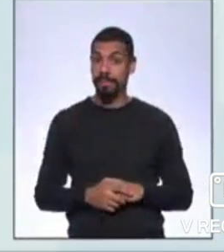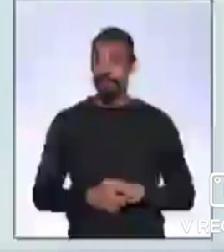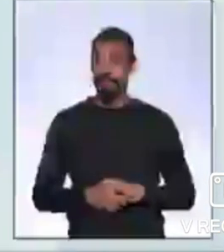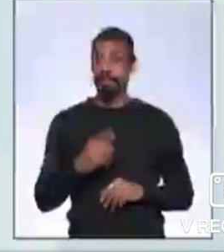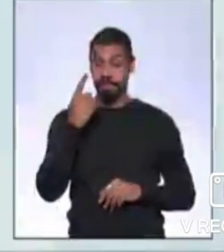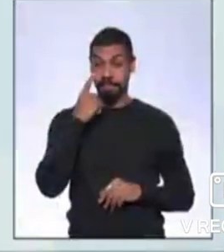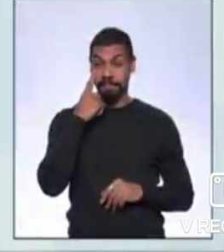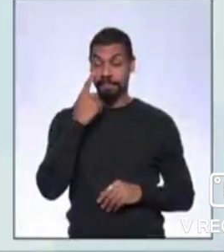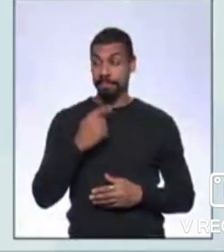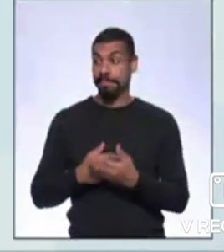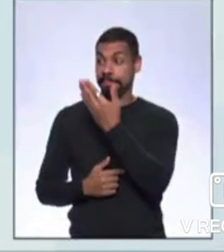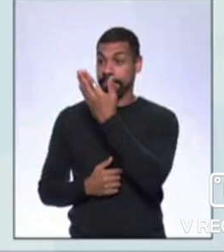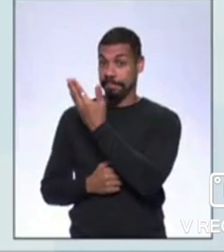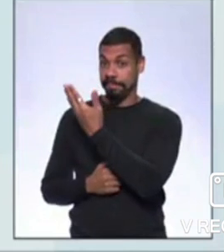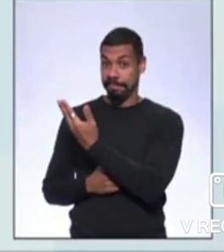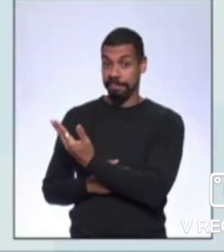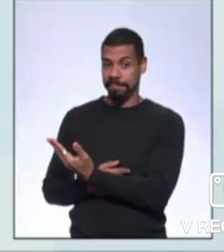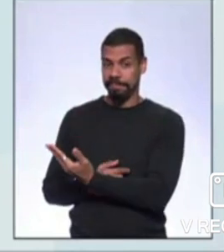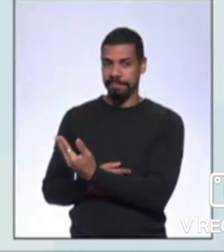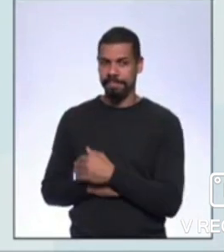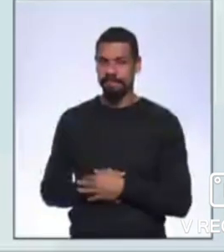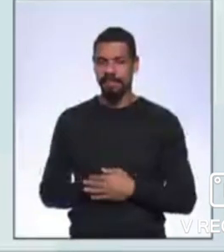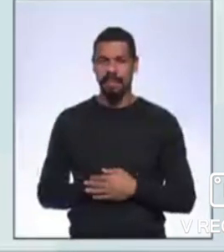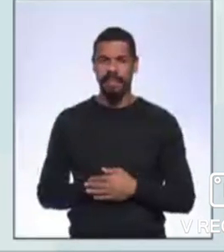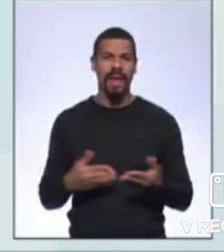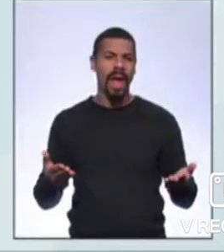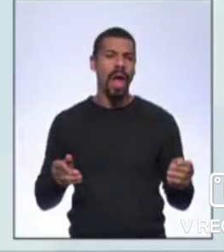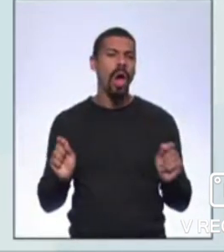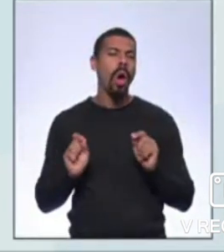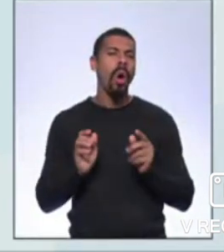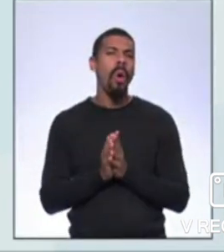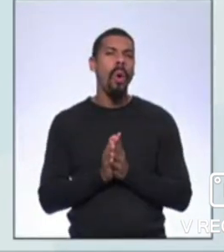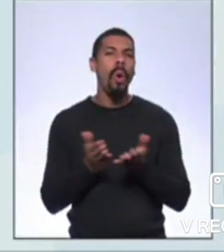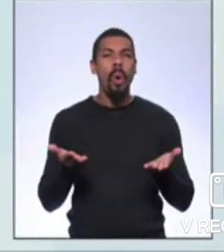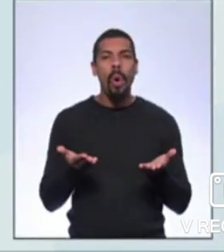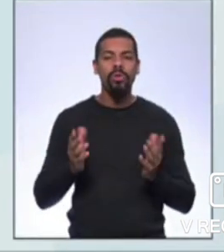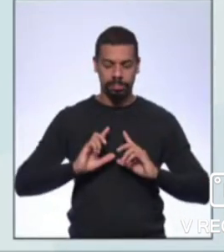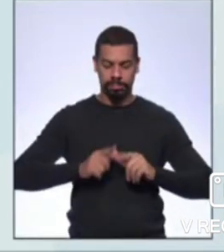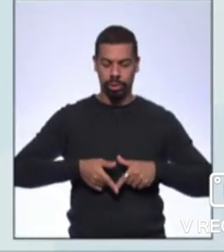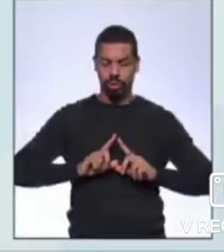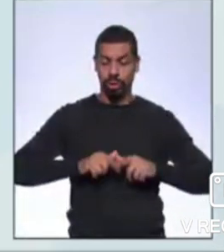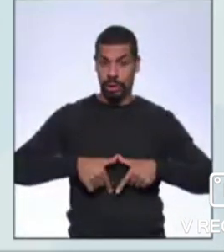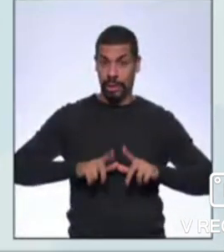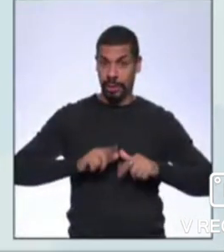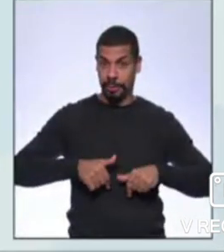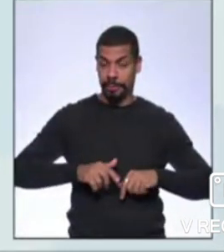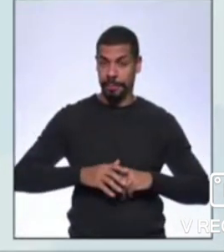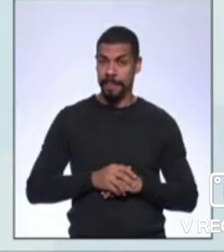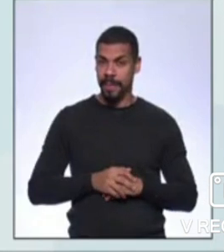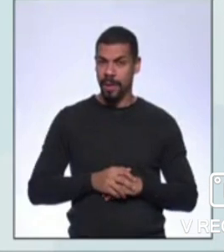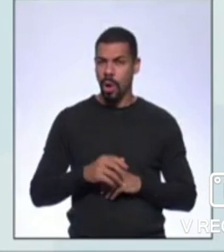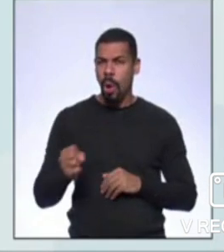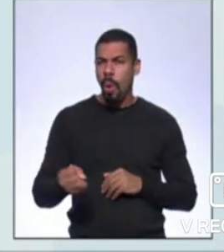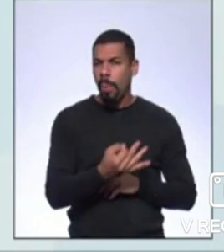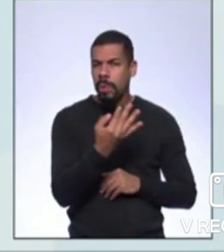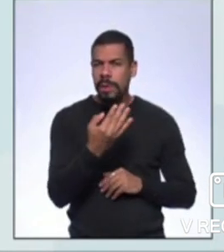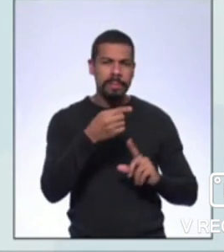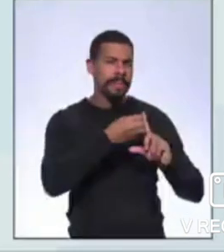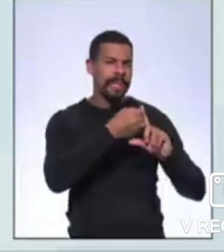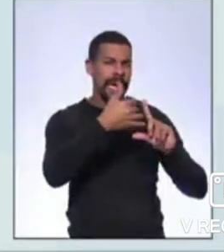olha só, gente. Os hebreus atualmente são conhecidos como os judeus, tá? E uma das características que